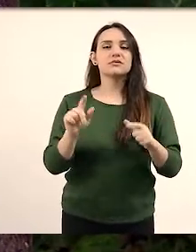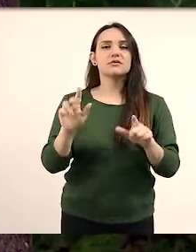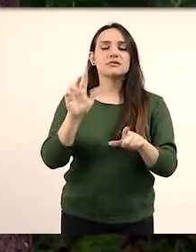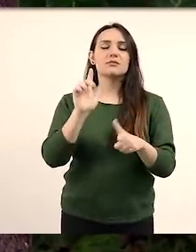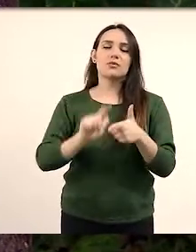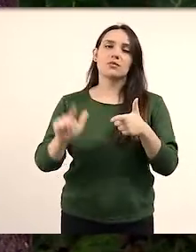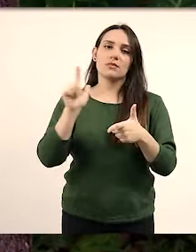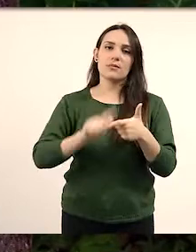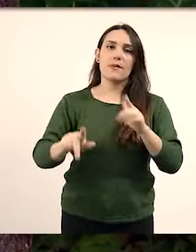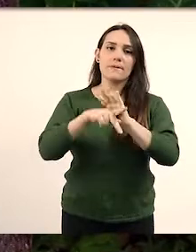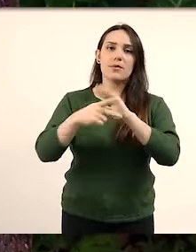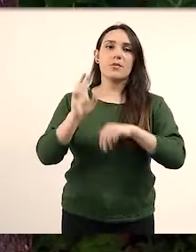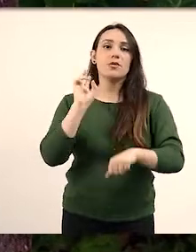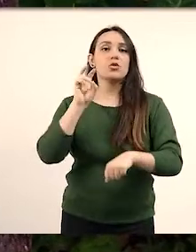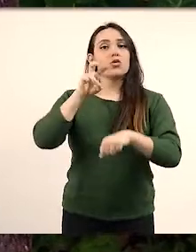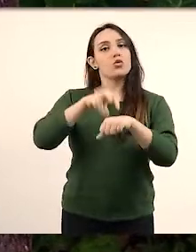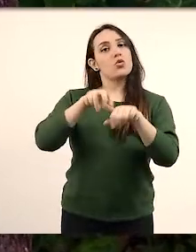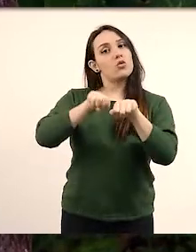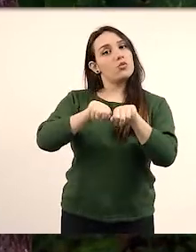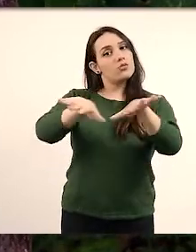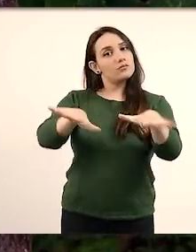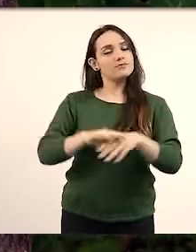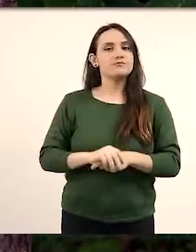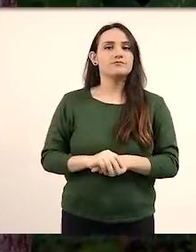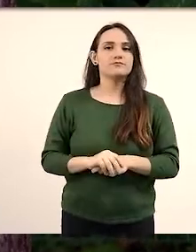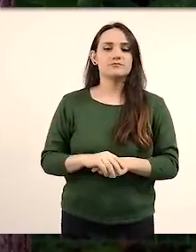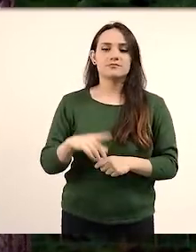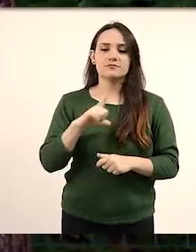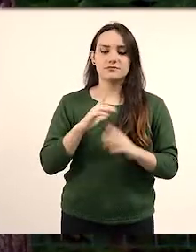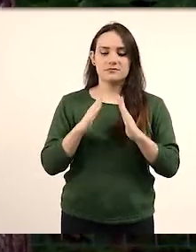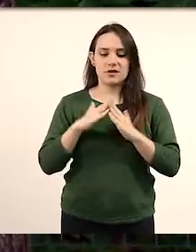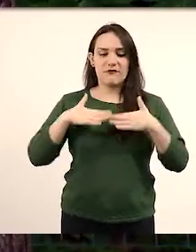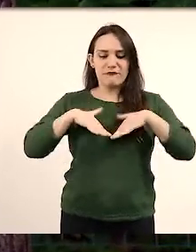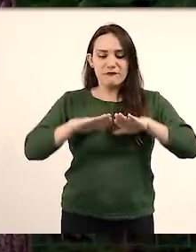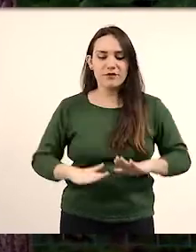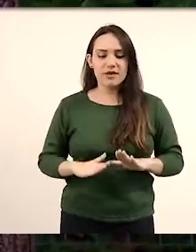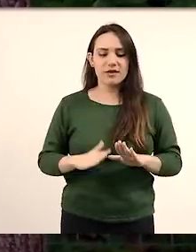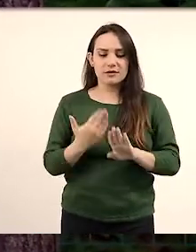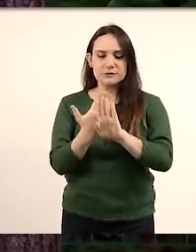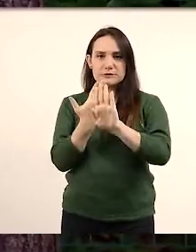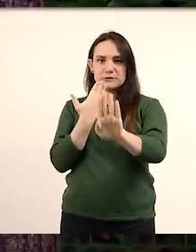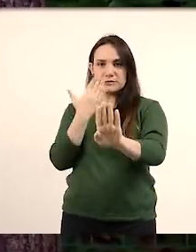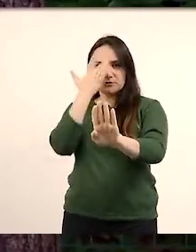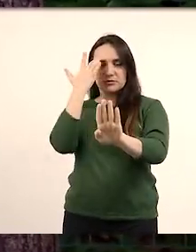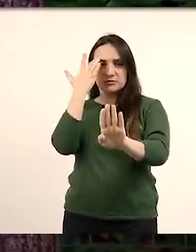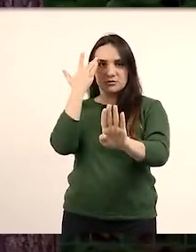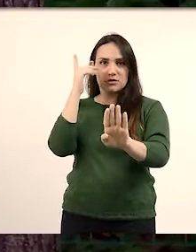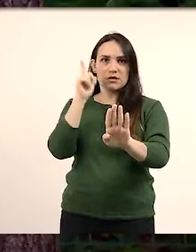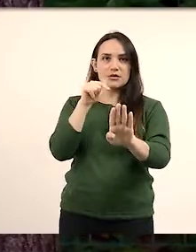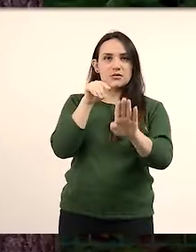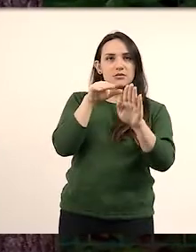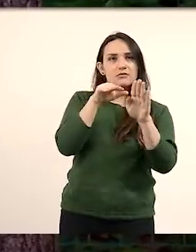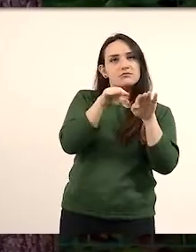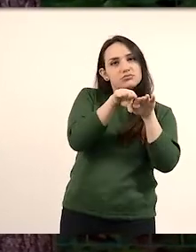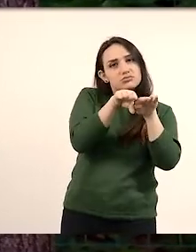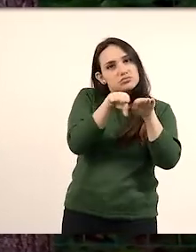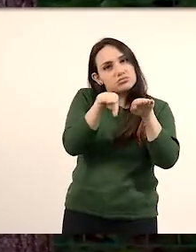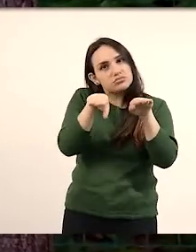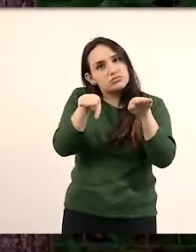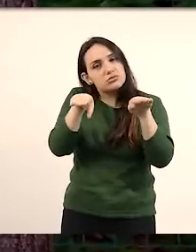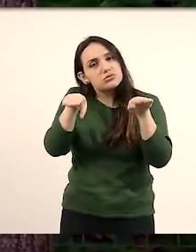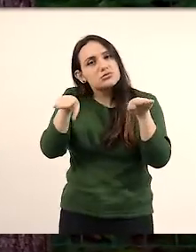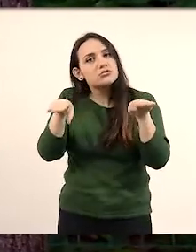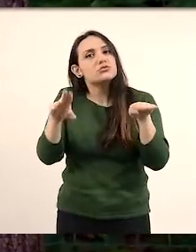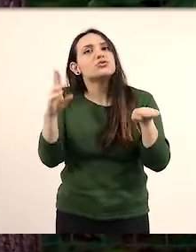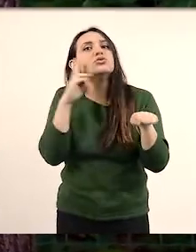Exatamente, é a crise gerada pelo coronavírus. Termos como lockdown, isolamento social, achatamento da curva passaram a fazer